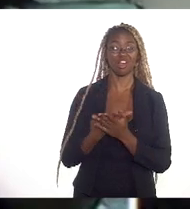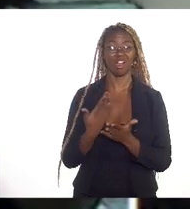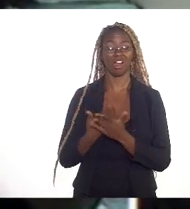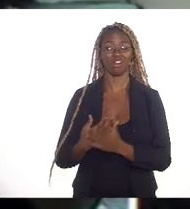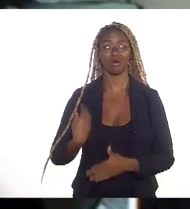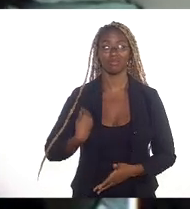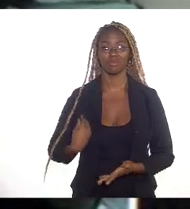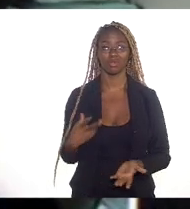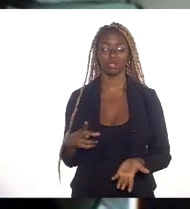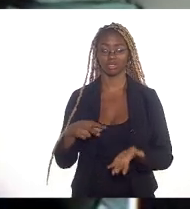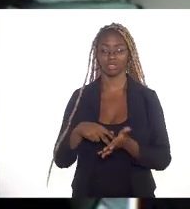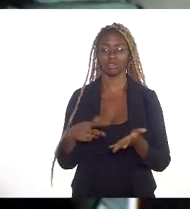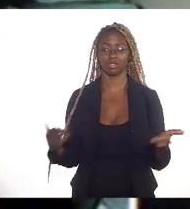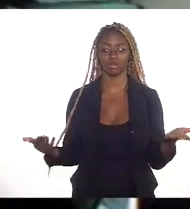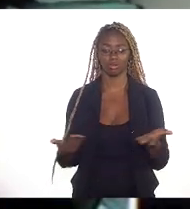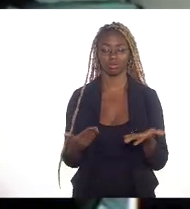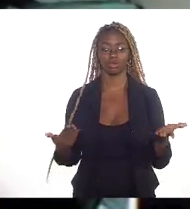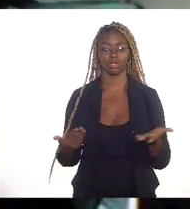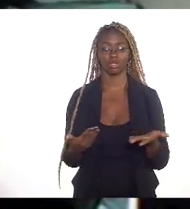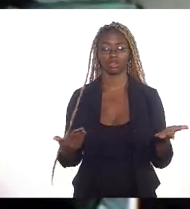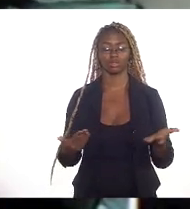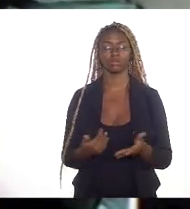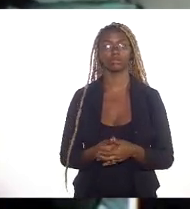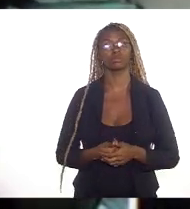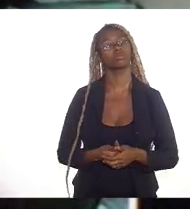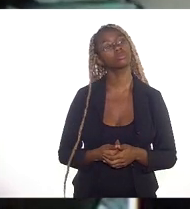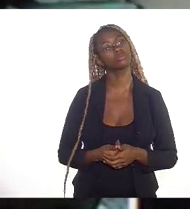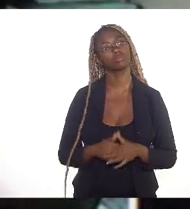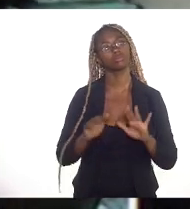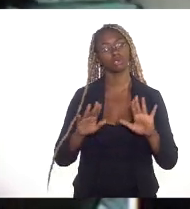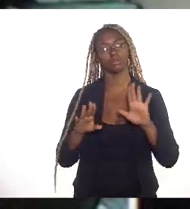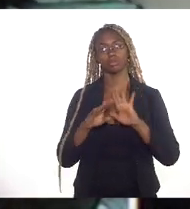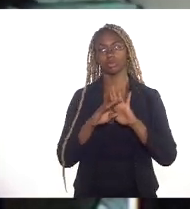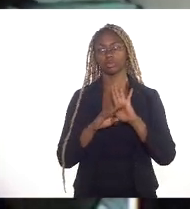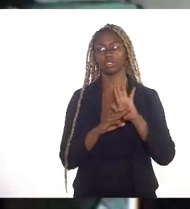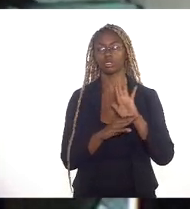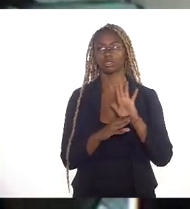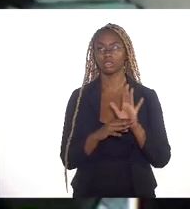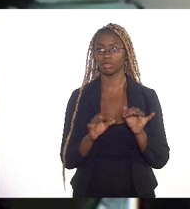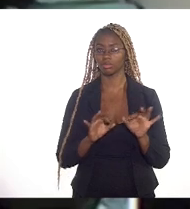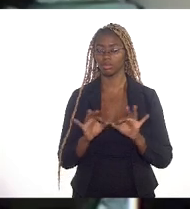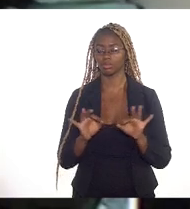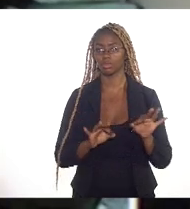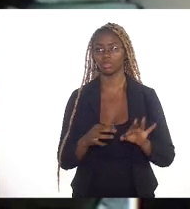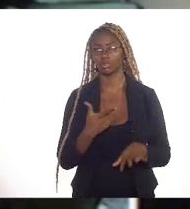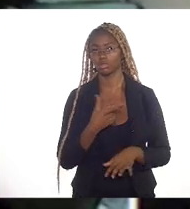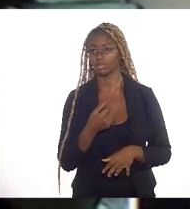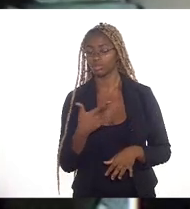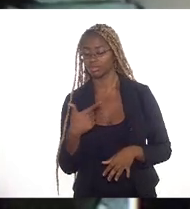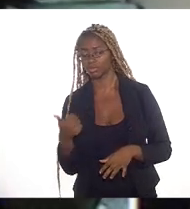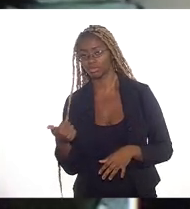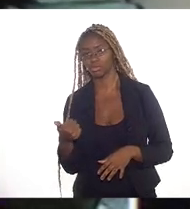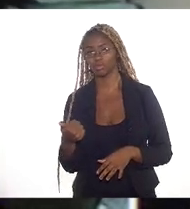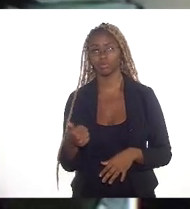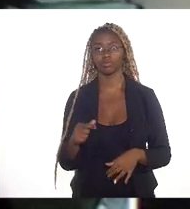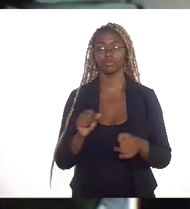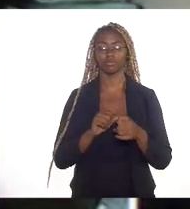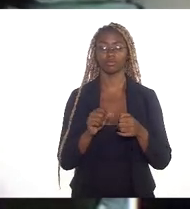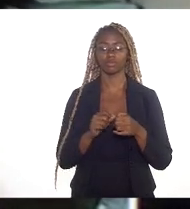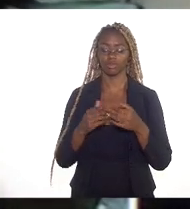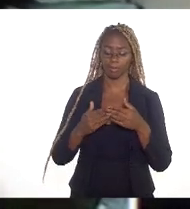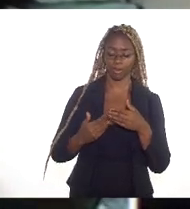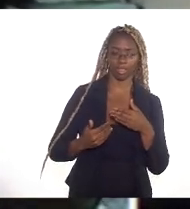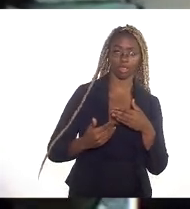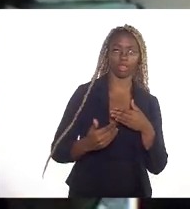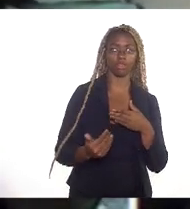momento, rediscutir o calendário letivo 2021. Vamos antecipar o recesso de julho, fazer um recesso um pouco mais